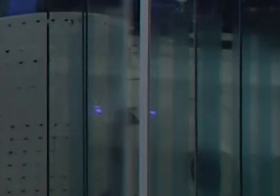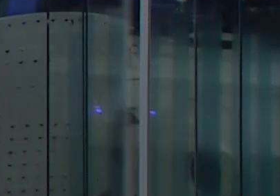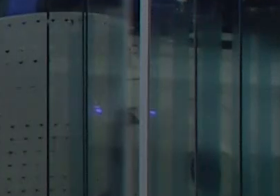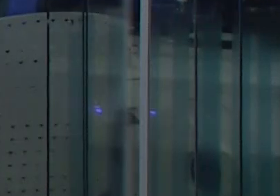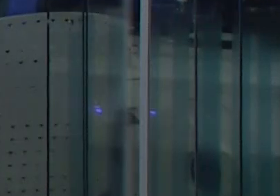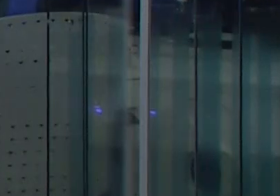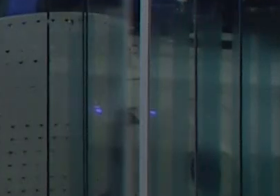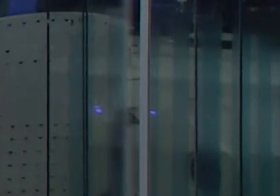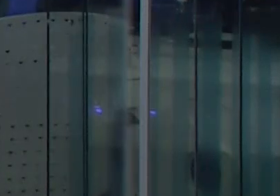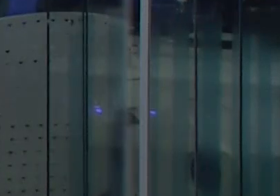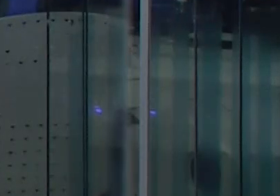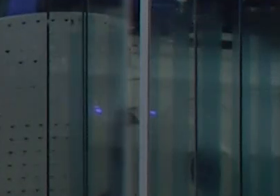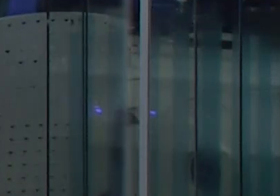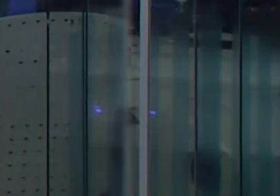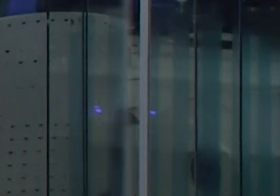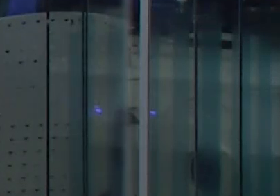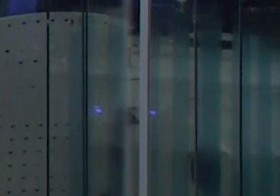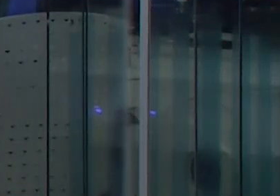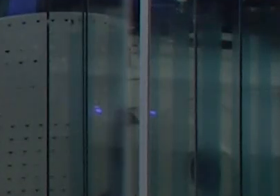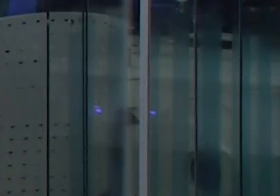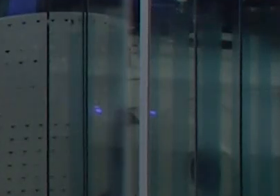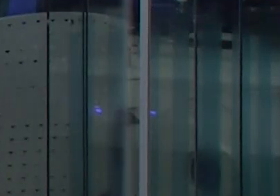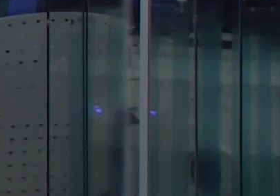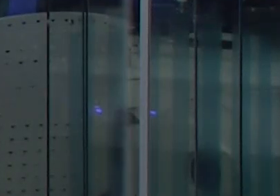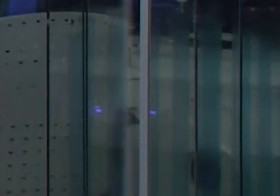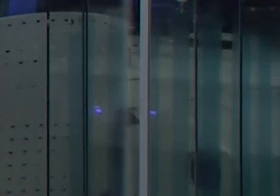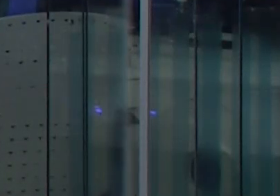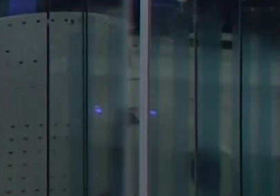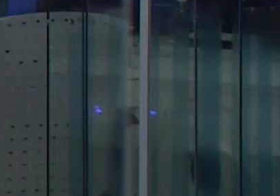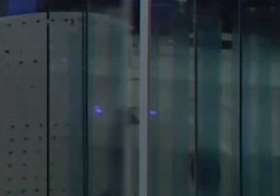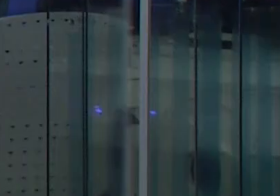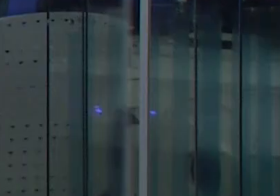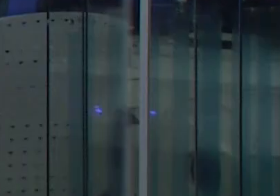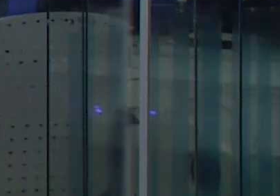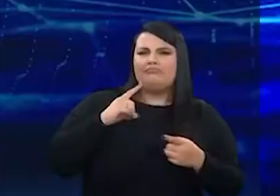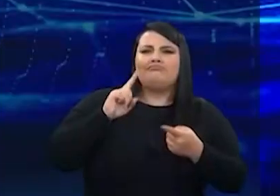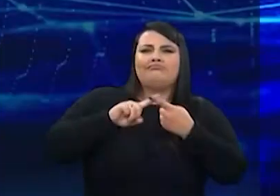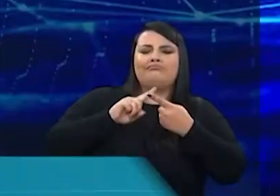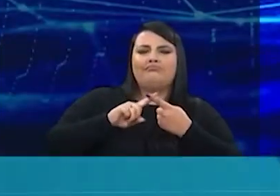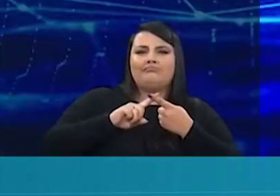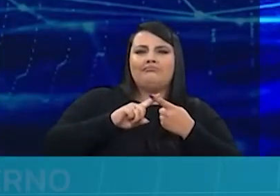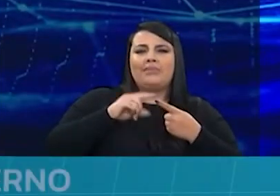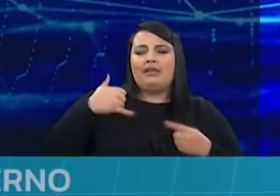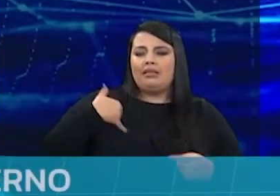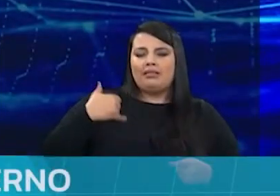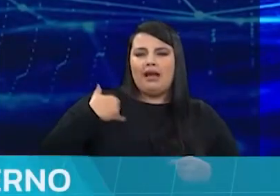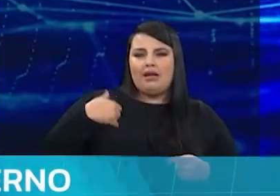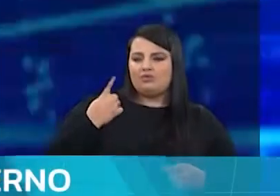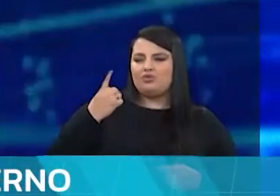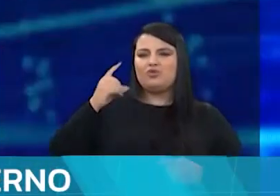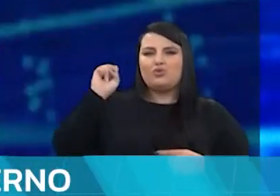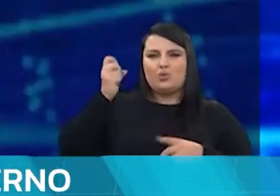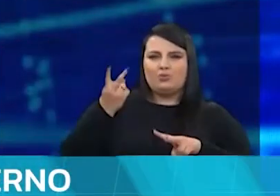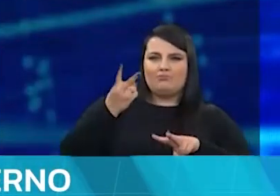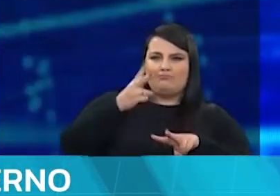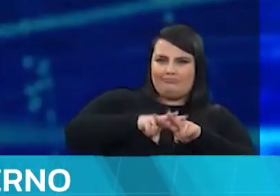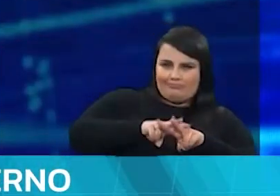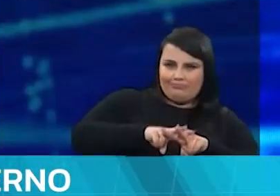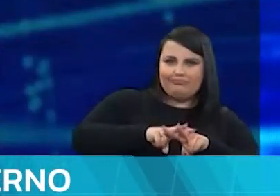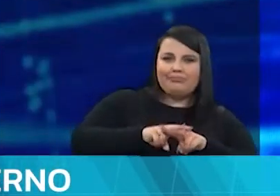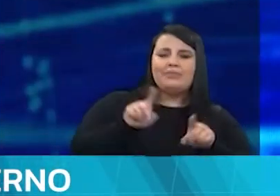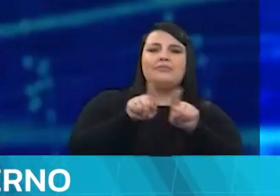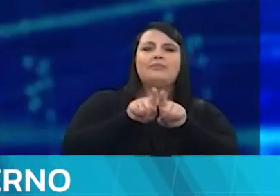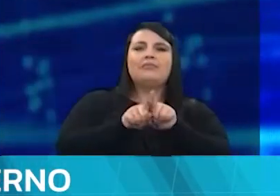ontem durante um debate realizado pelo grupo Bandeirantes de Comunicação. Primeiro debate no segundo turno da eleição de São